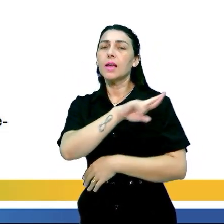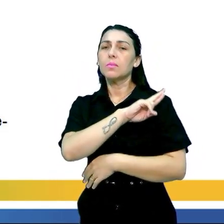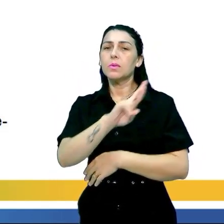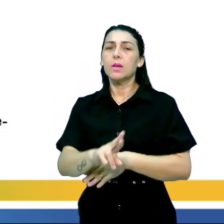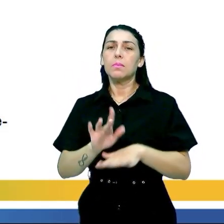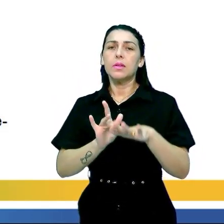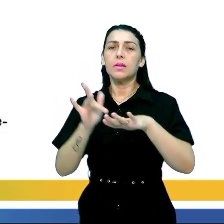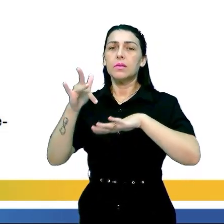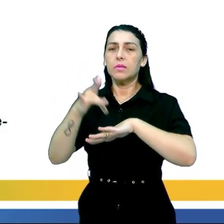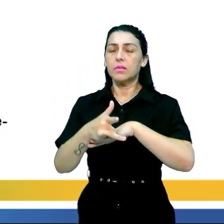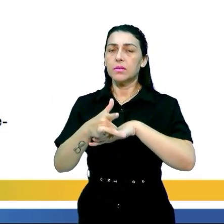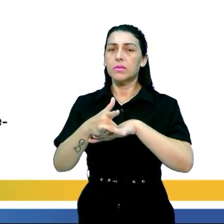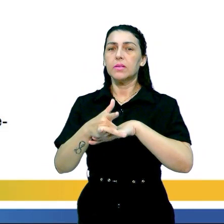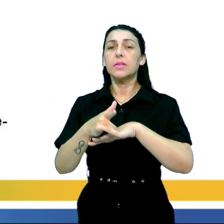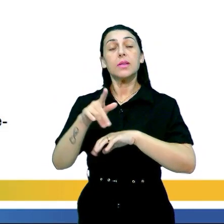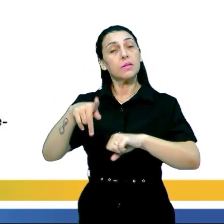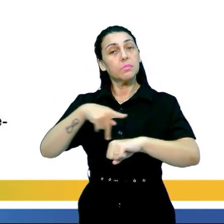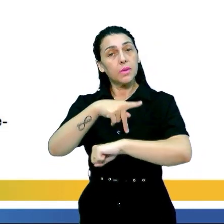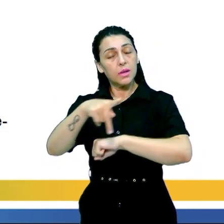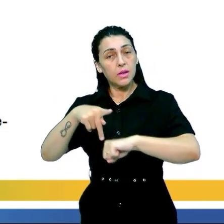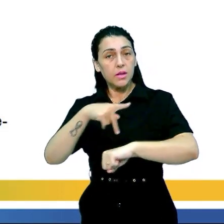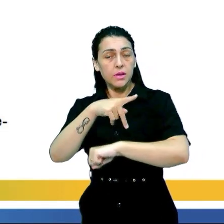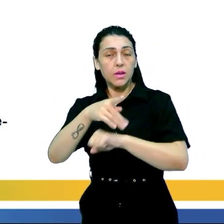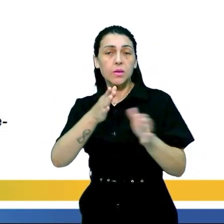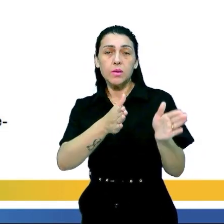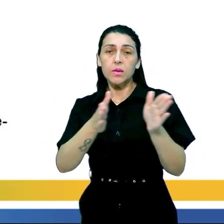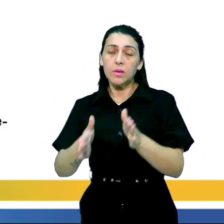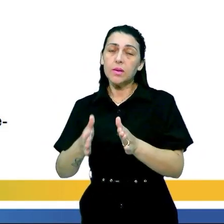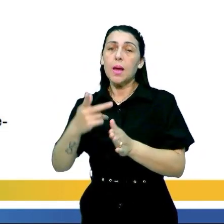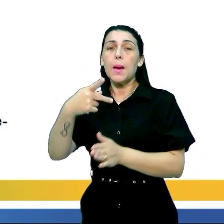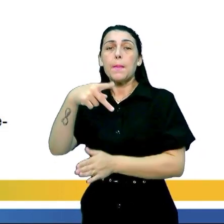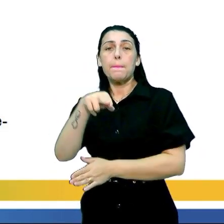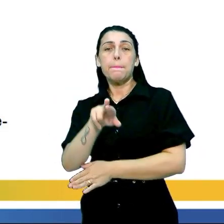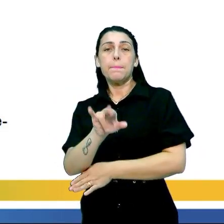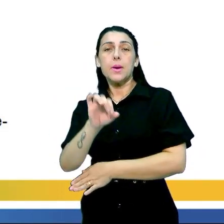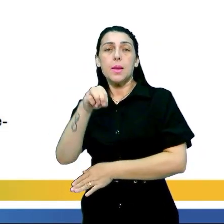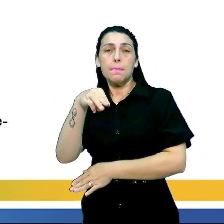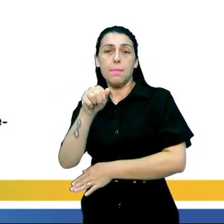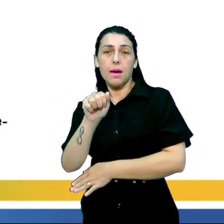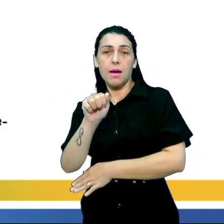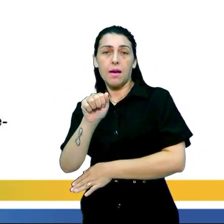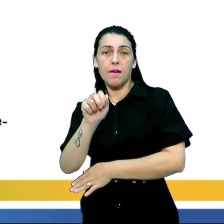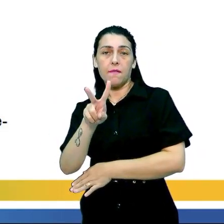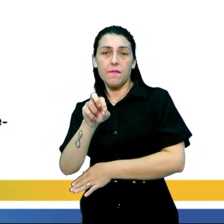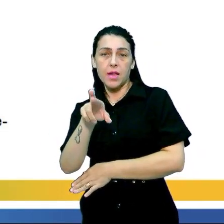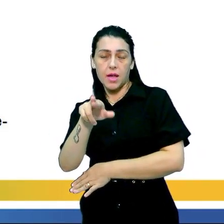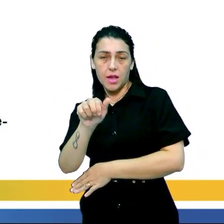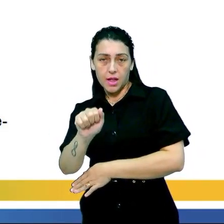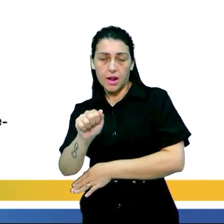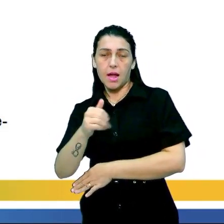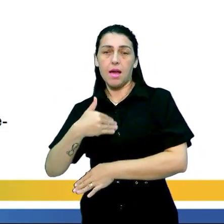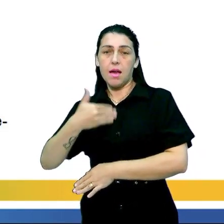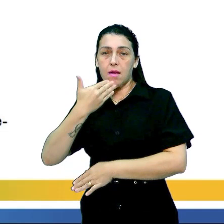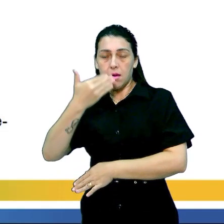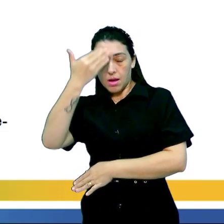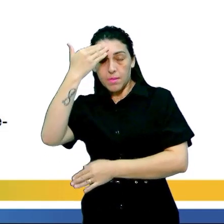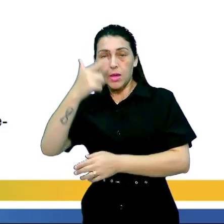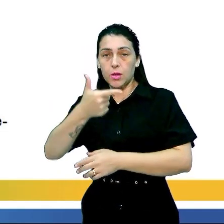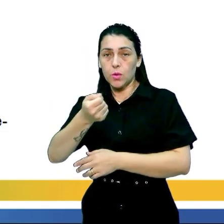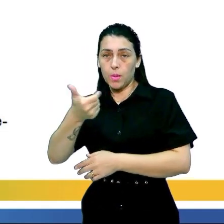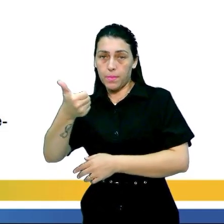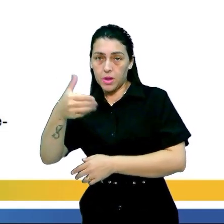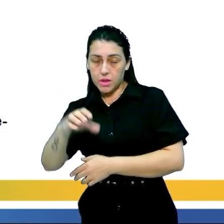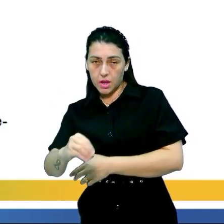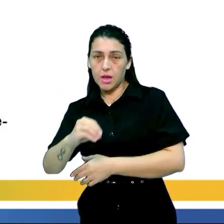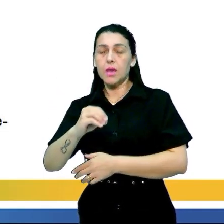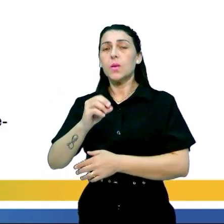redes sociais. Nesses países, durante a Primavera Árabe, logo no início, em 2010, o número de usuários